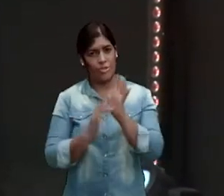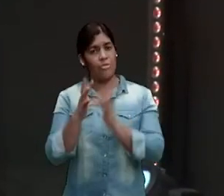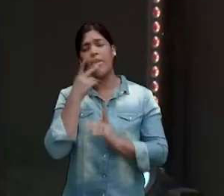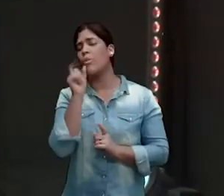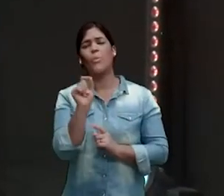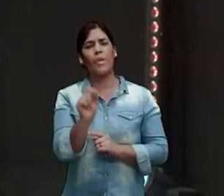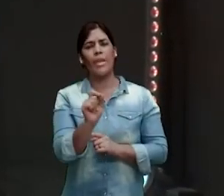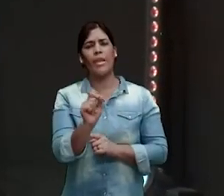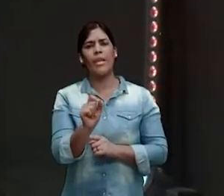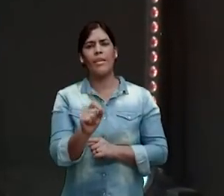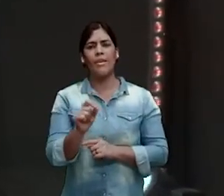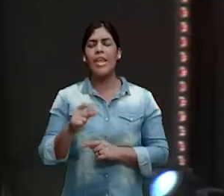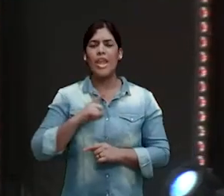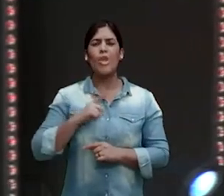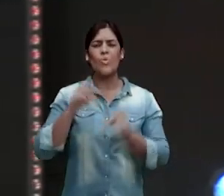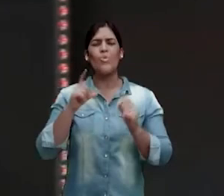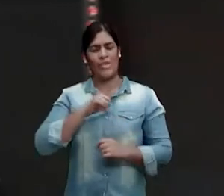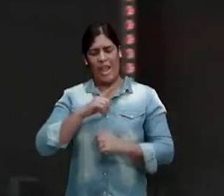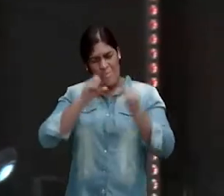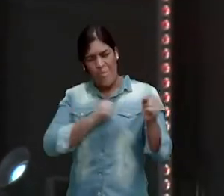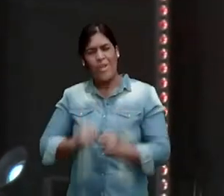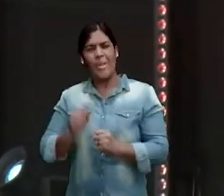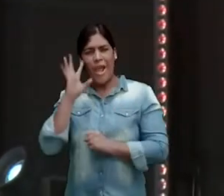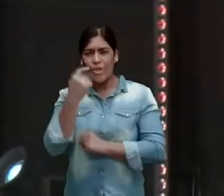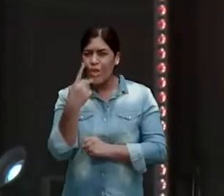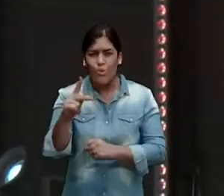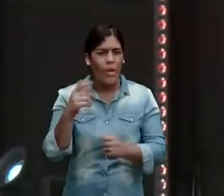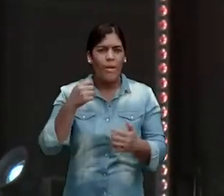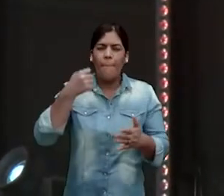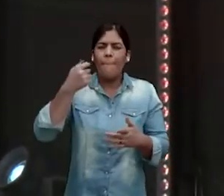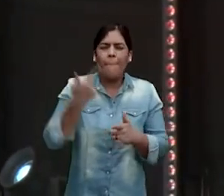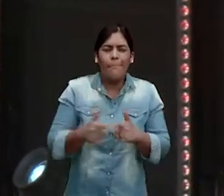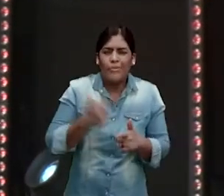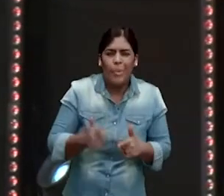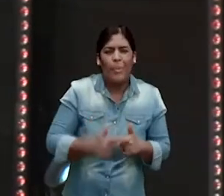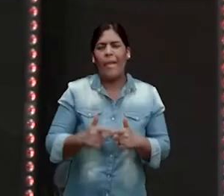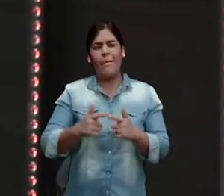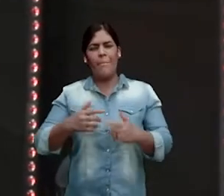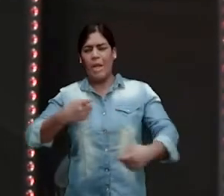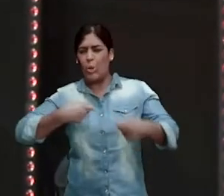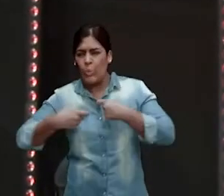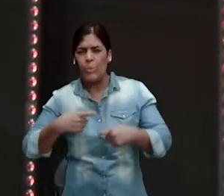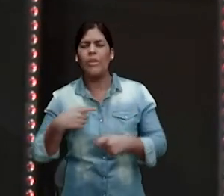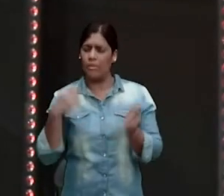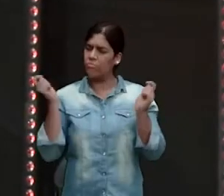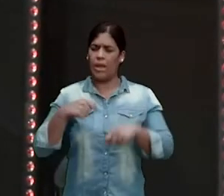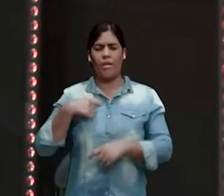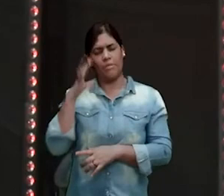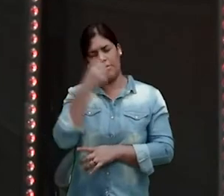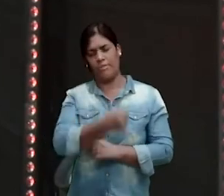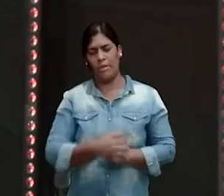resolver e olha as coisas que ele falou para ele mesmo ele dizia frequentemente assim